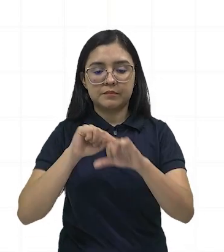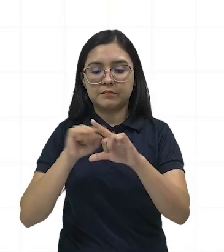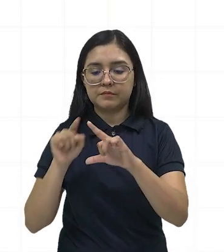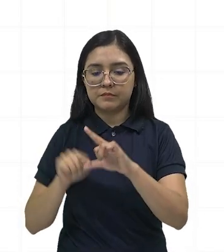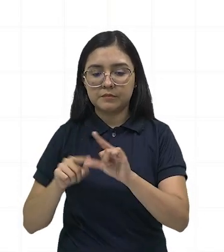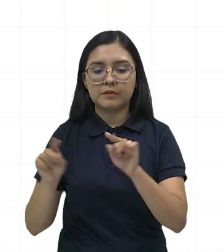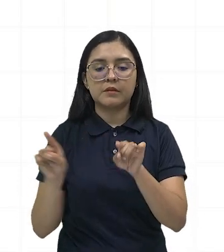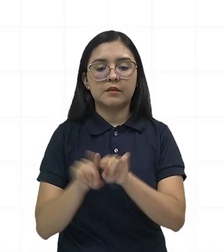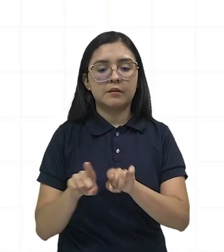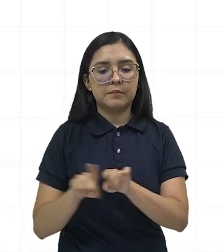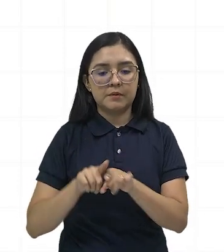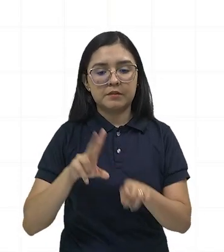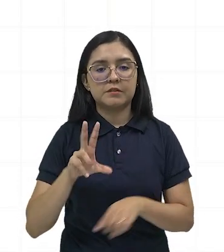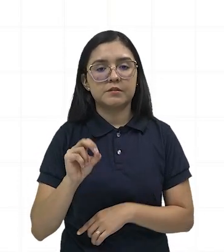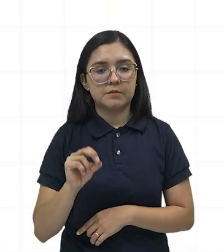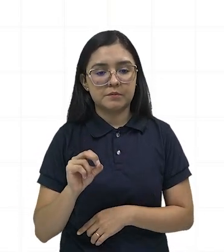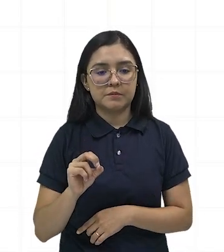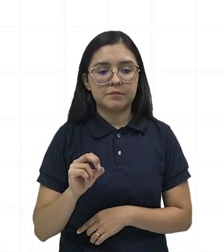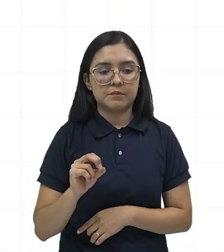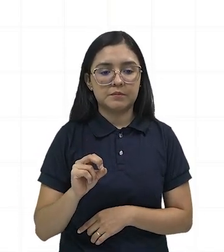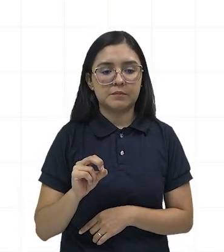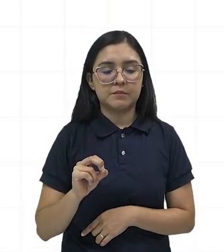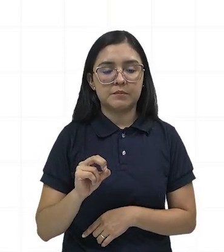Aqui nós temos um ângulo de